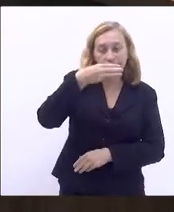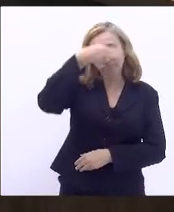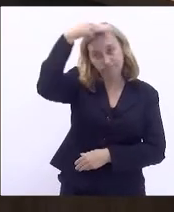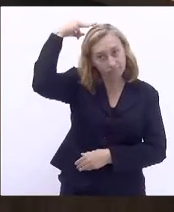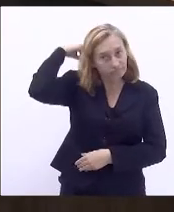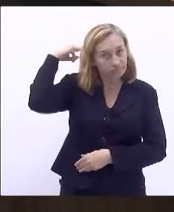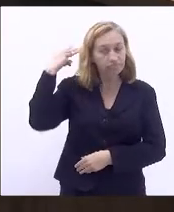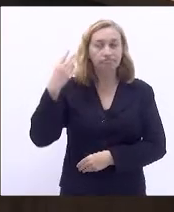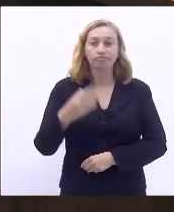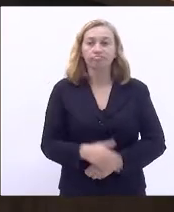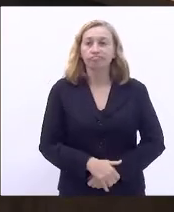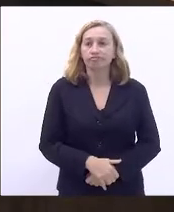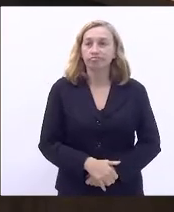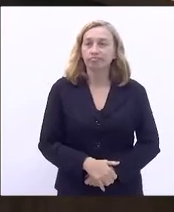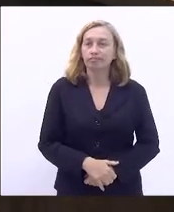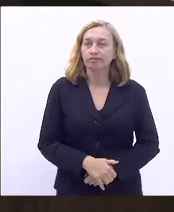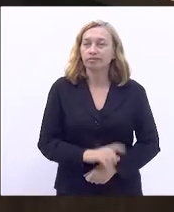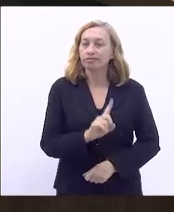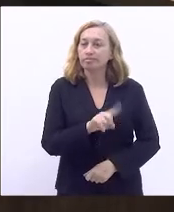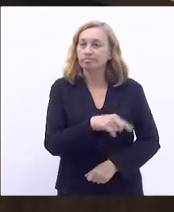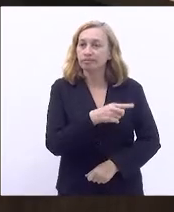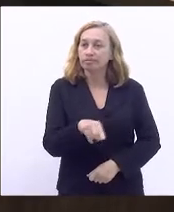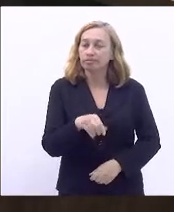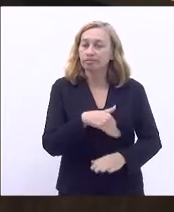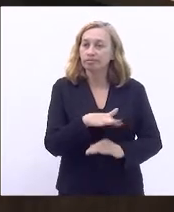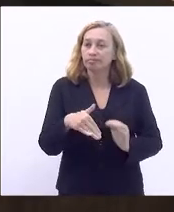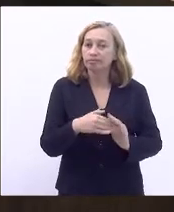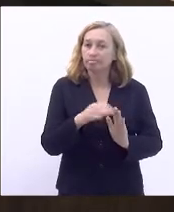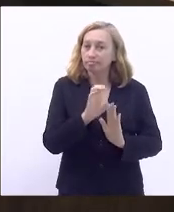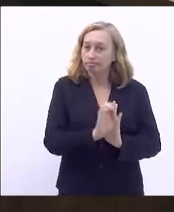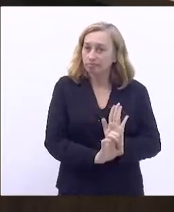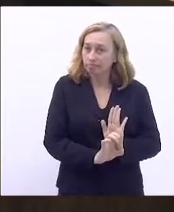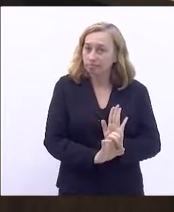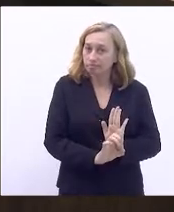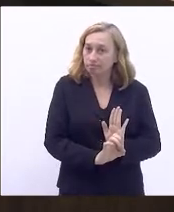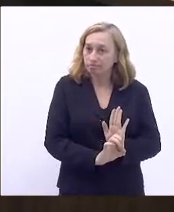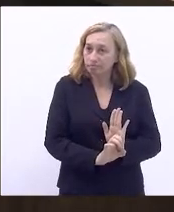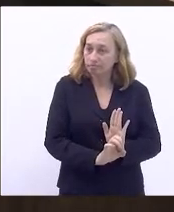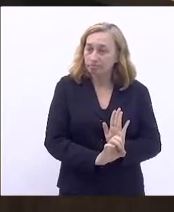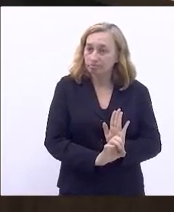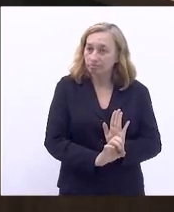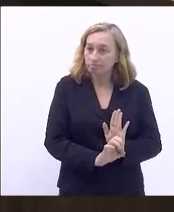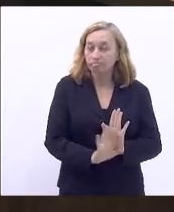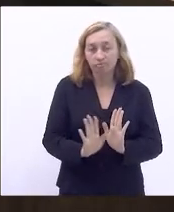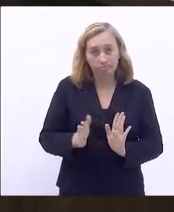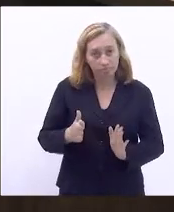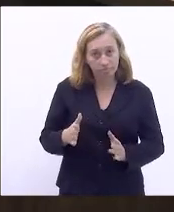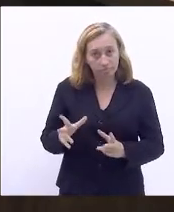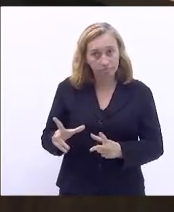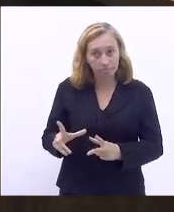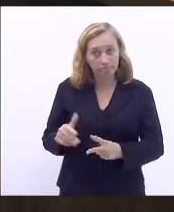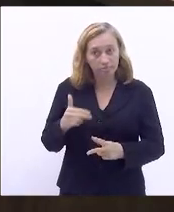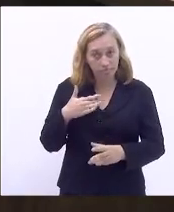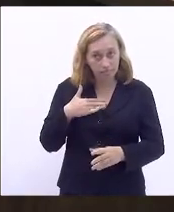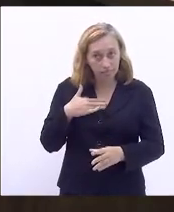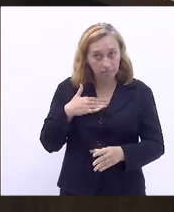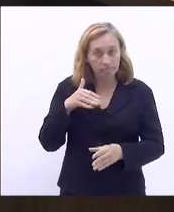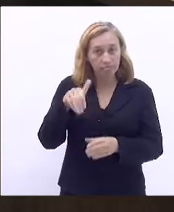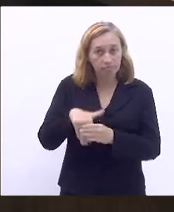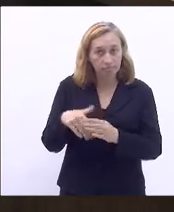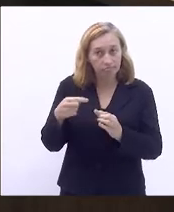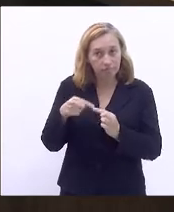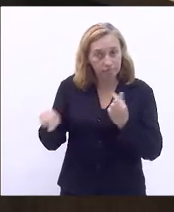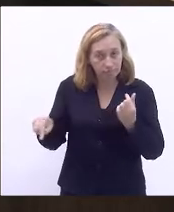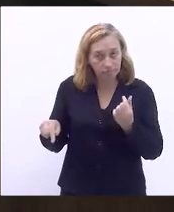Pacheco rejeitou todas as emendas. No mérito, votarei contra